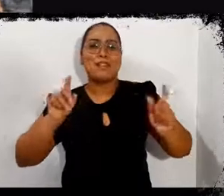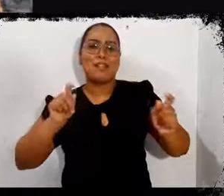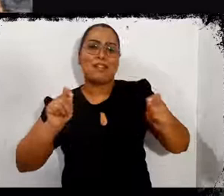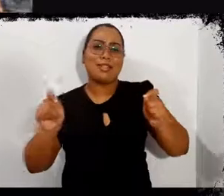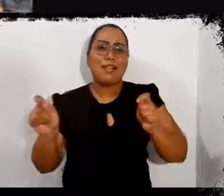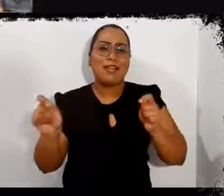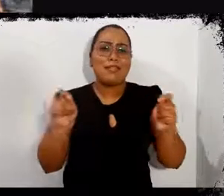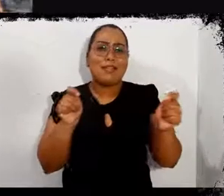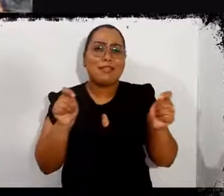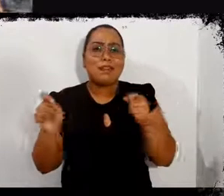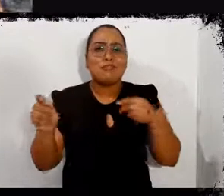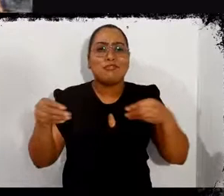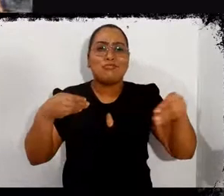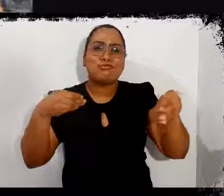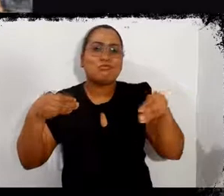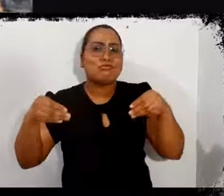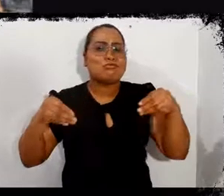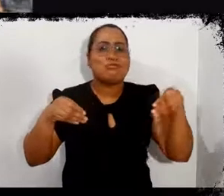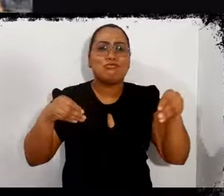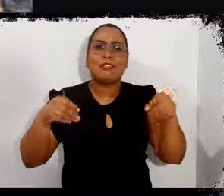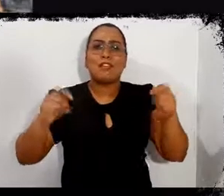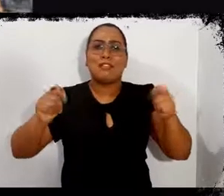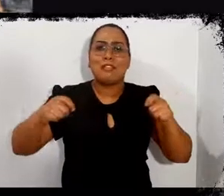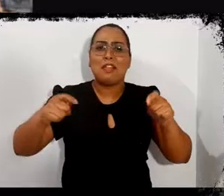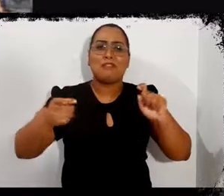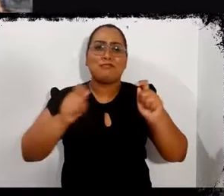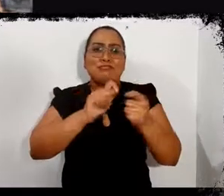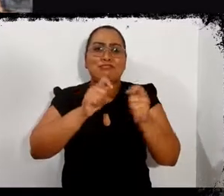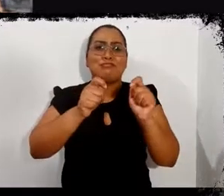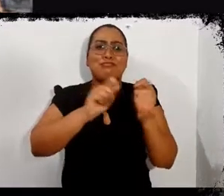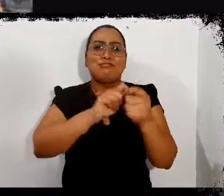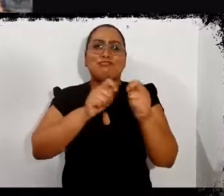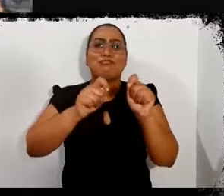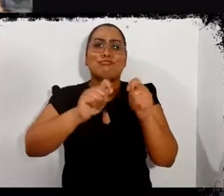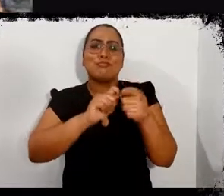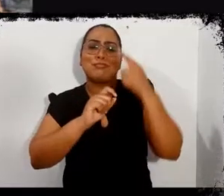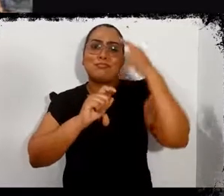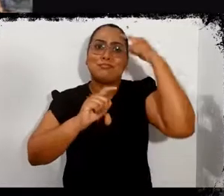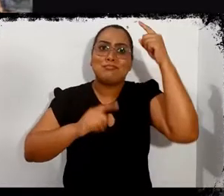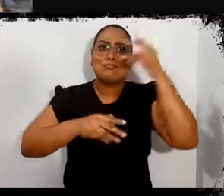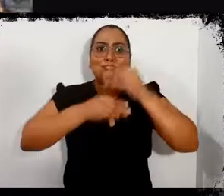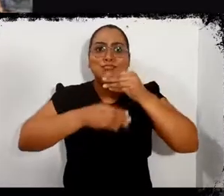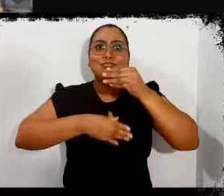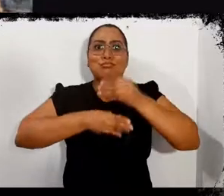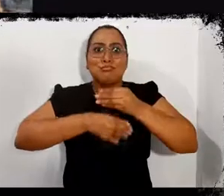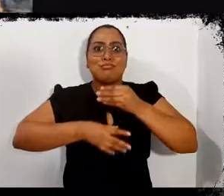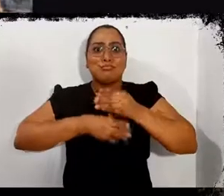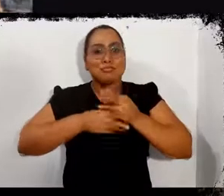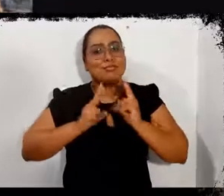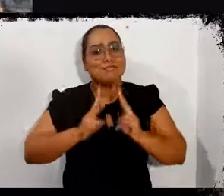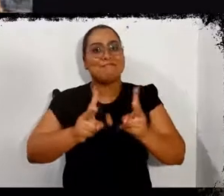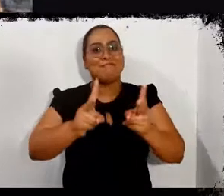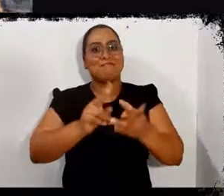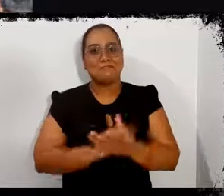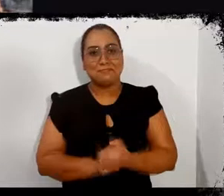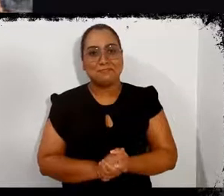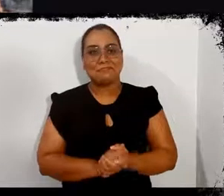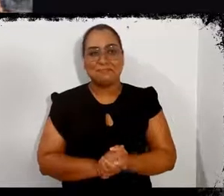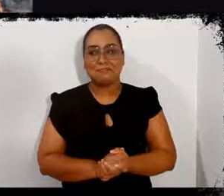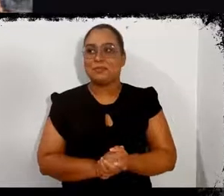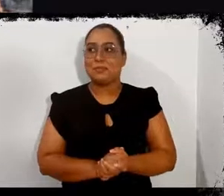recompensada e o vício punido, mesmo que suas personagens e